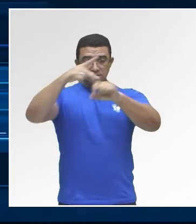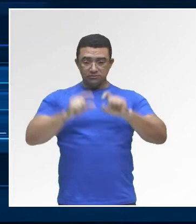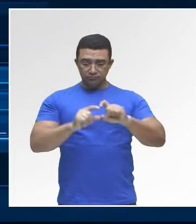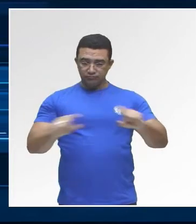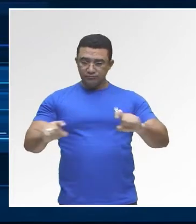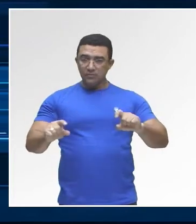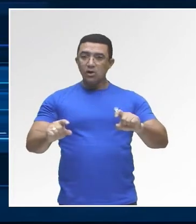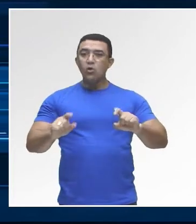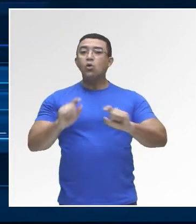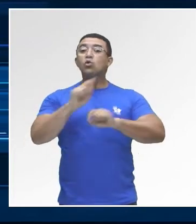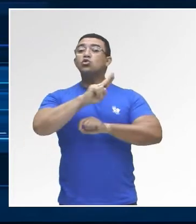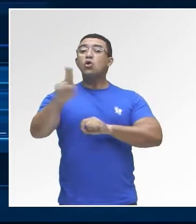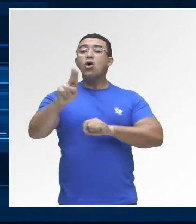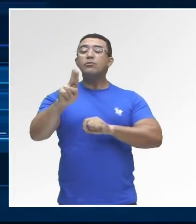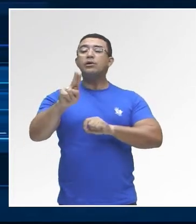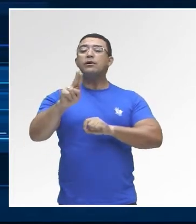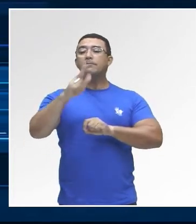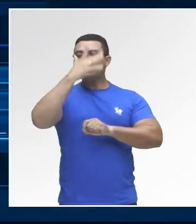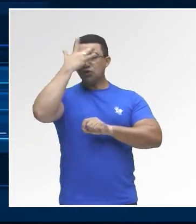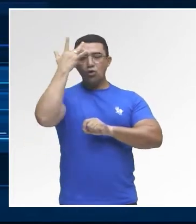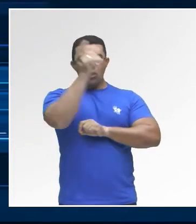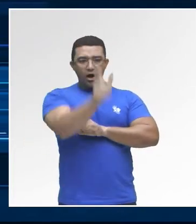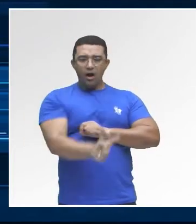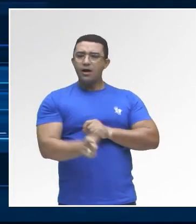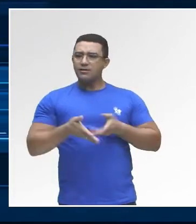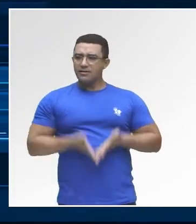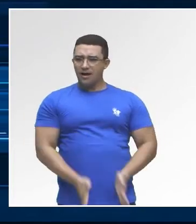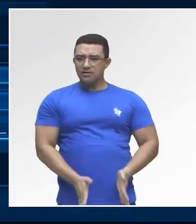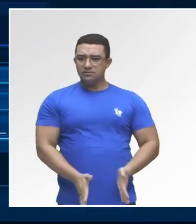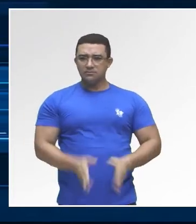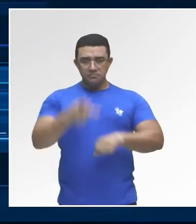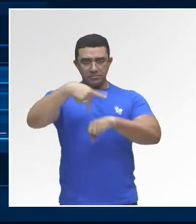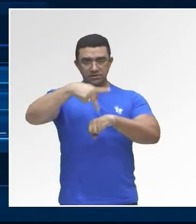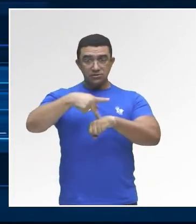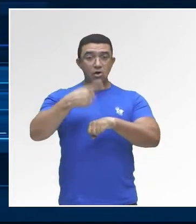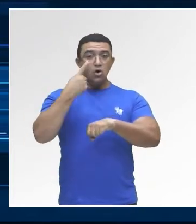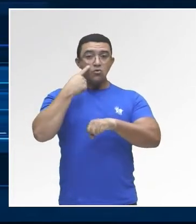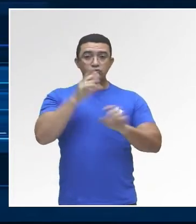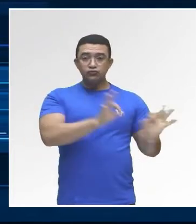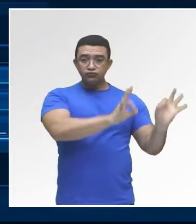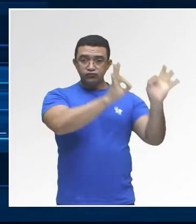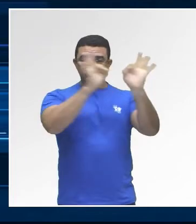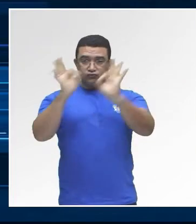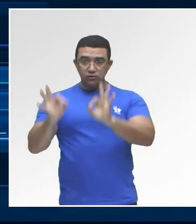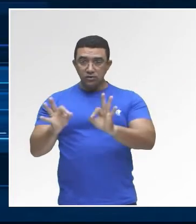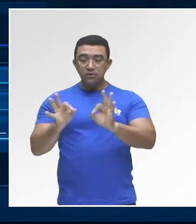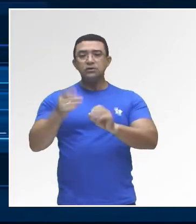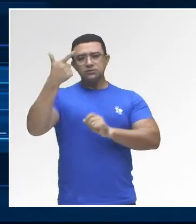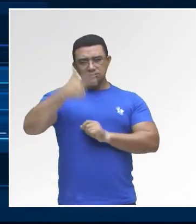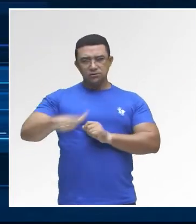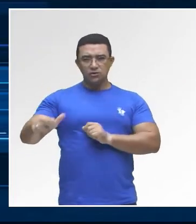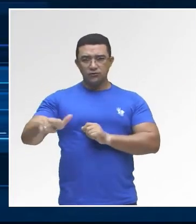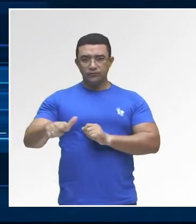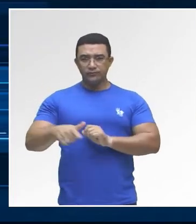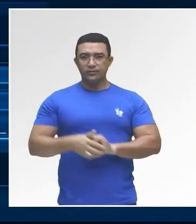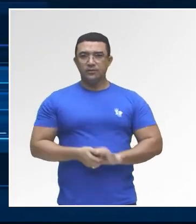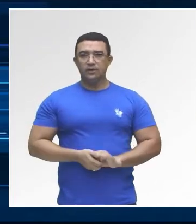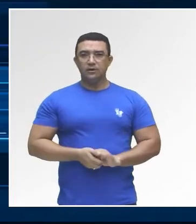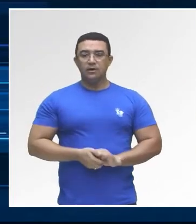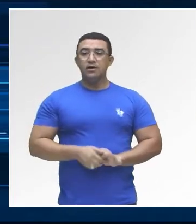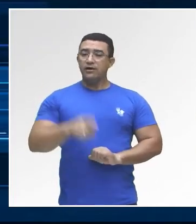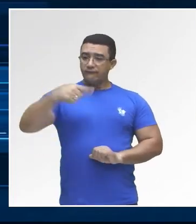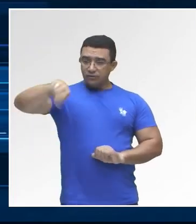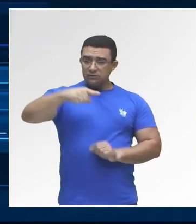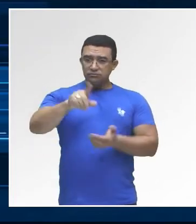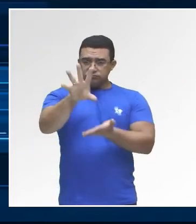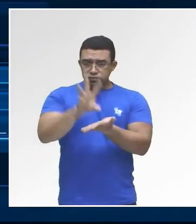a sua nacionalidade. Então, nós vamos rever esse vídeo mais umas 2 vezes, certo? Enquanto vocês vão